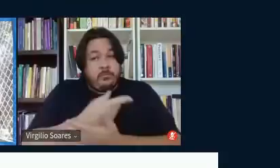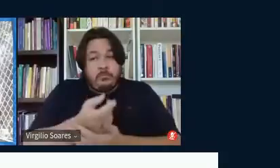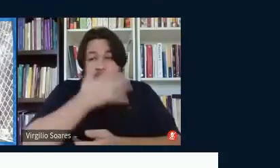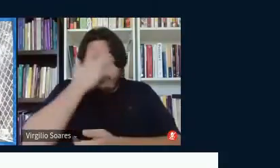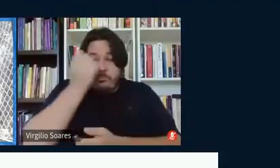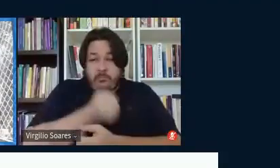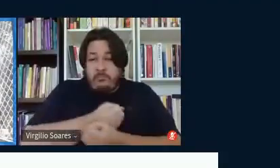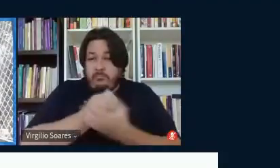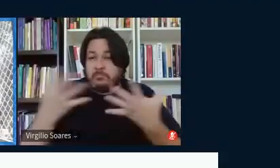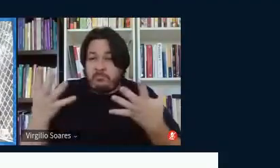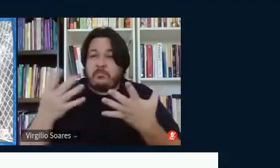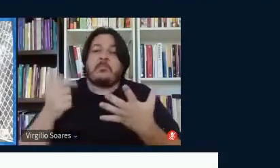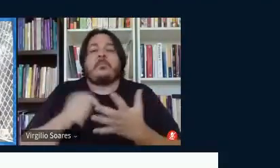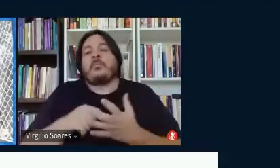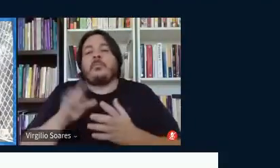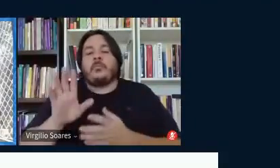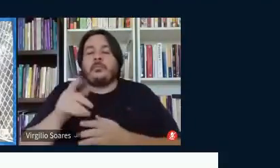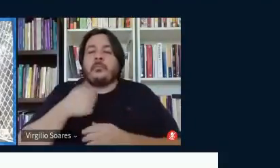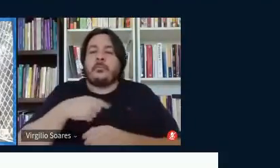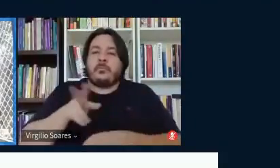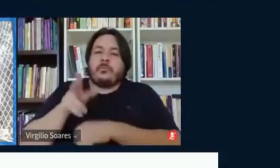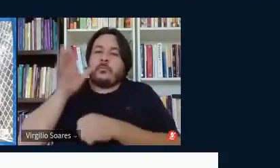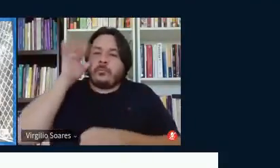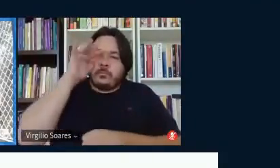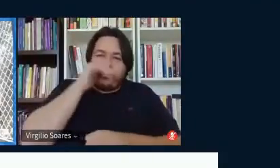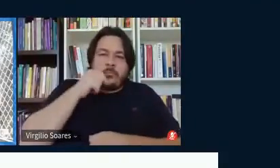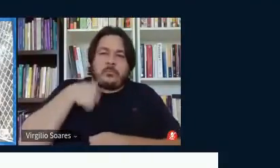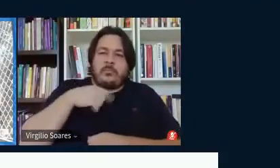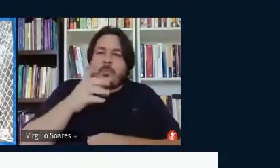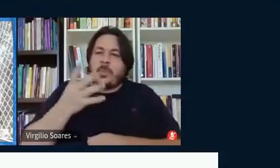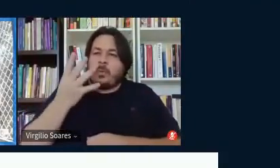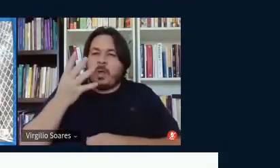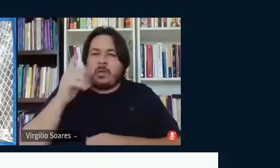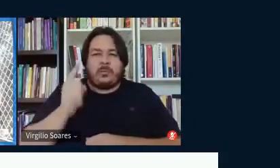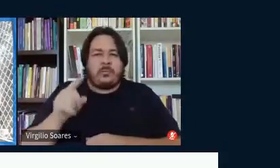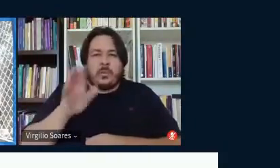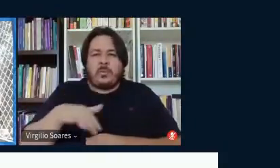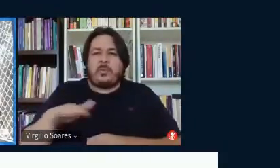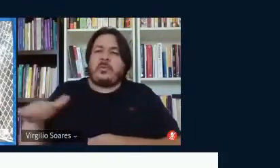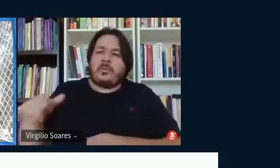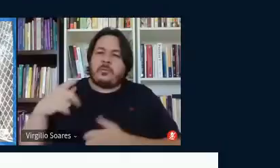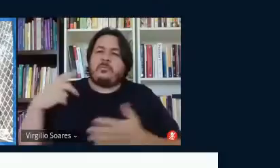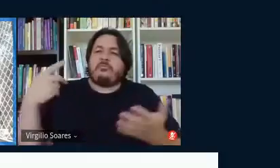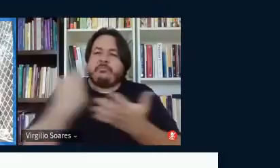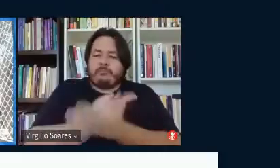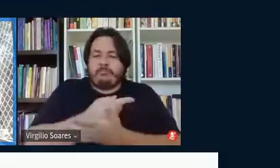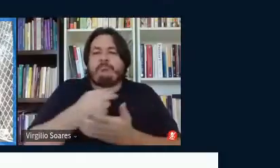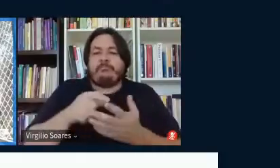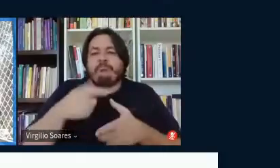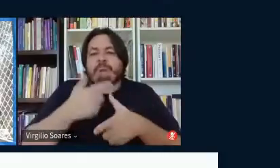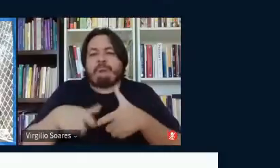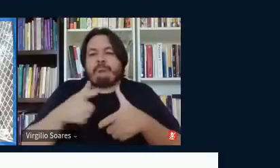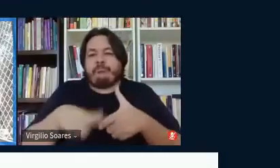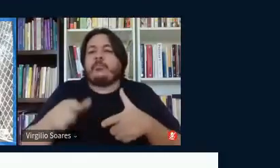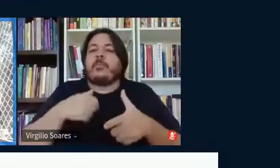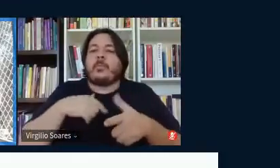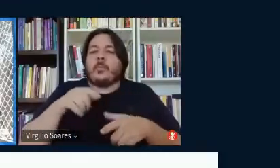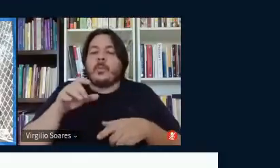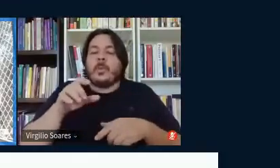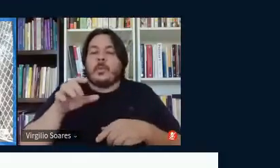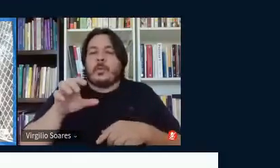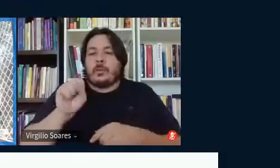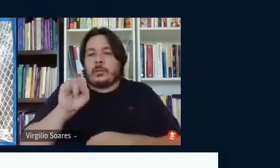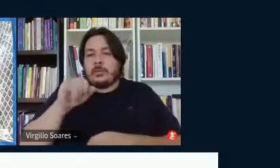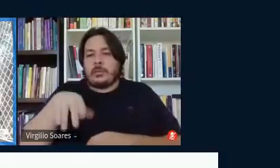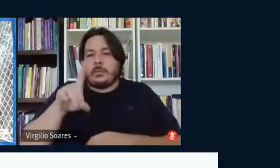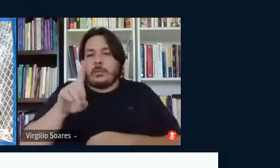mais ou menos o resultado de mais ou menos 4.000 crianças que desenvolveram a síndrome congênita. E